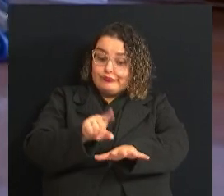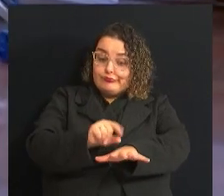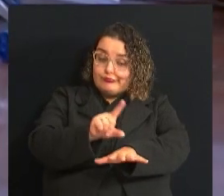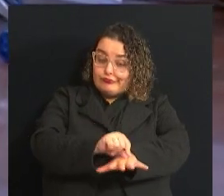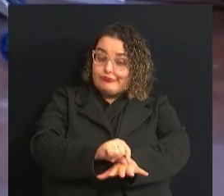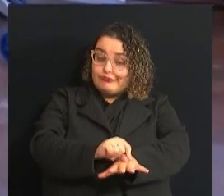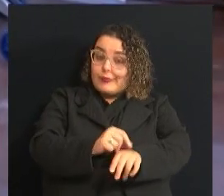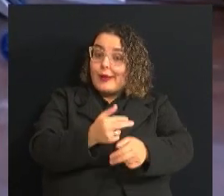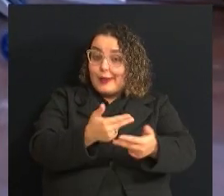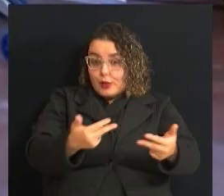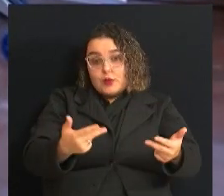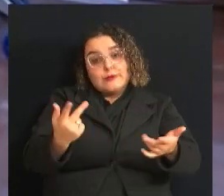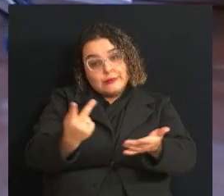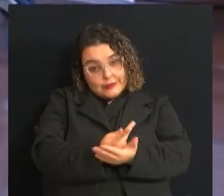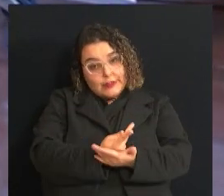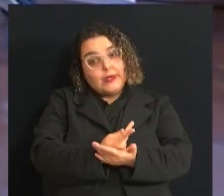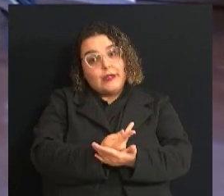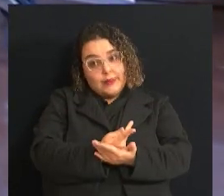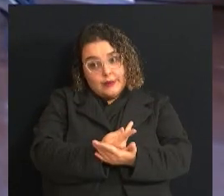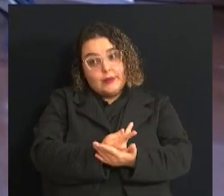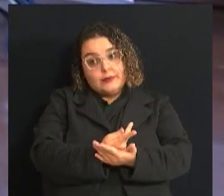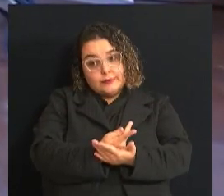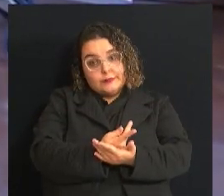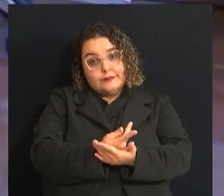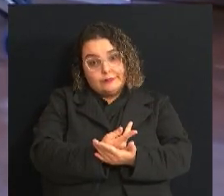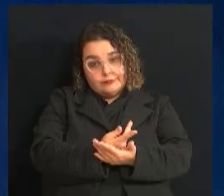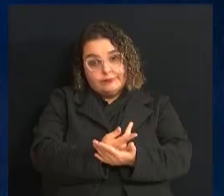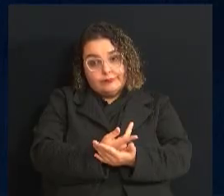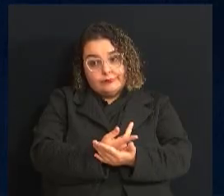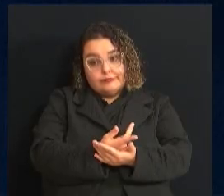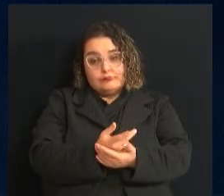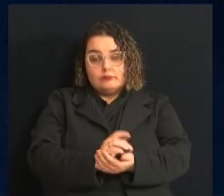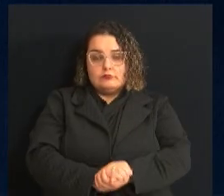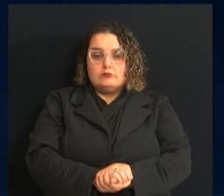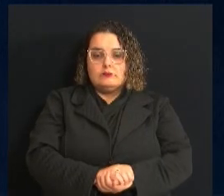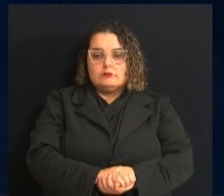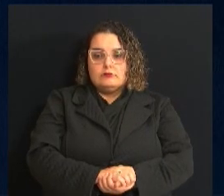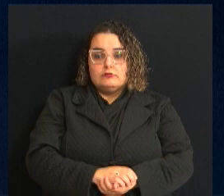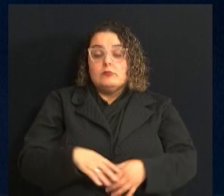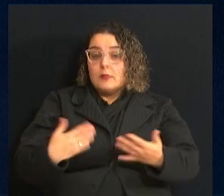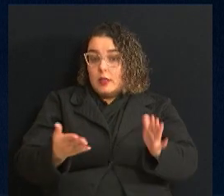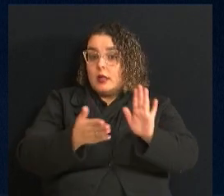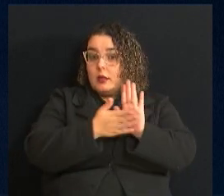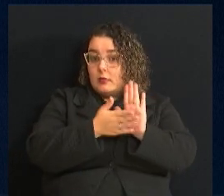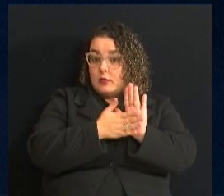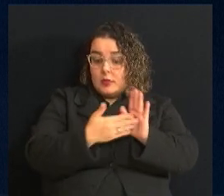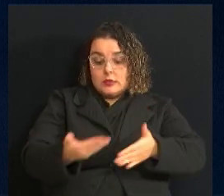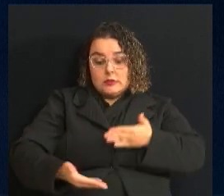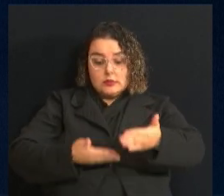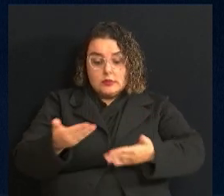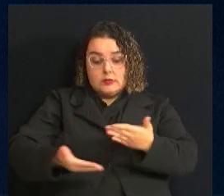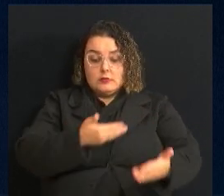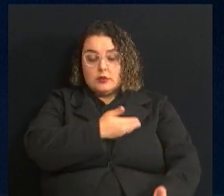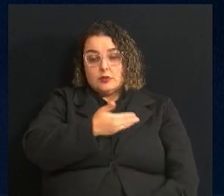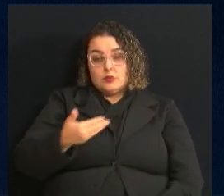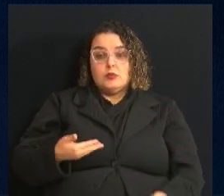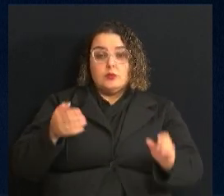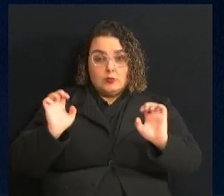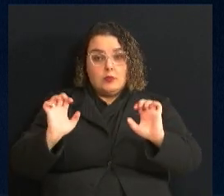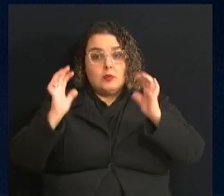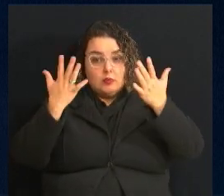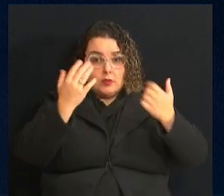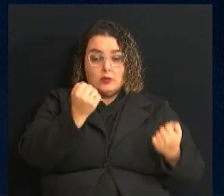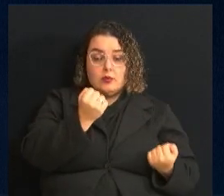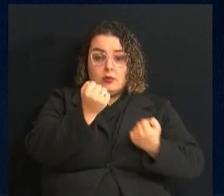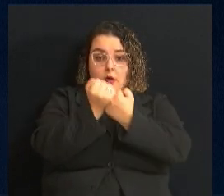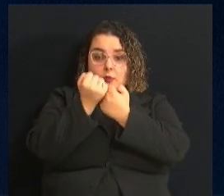que sejam a obscuridade, né? Vamos dizer assim. Pela proposta, serviços públicos ou eventos com o apoio do